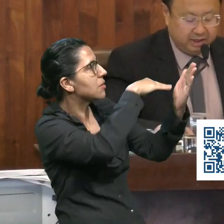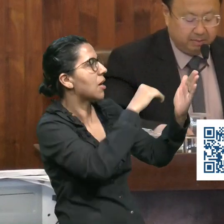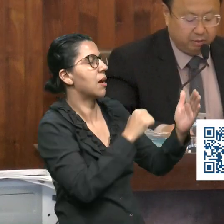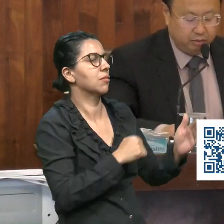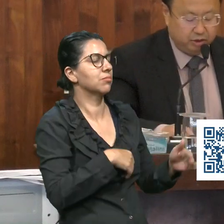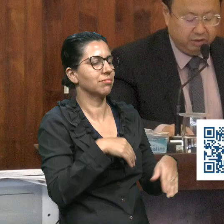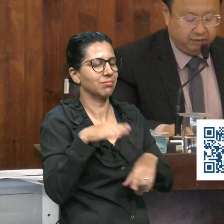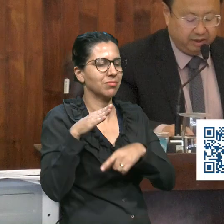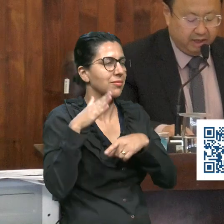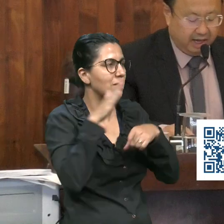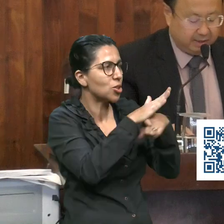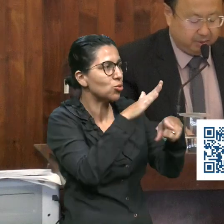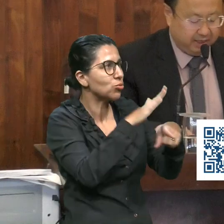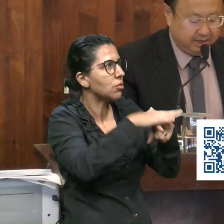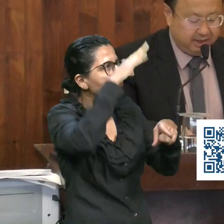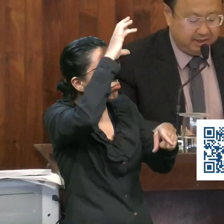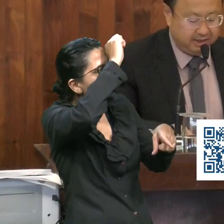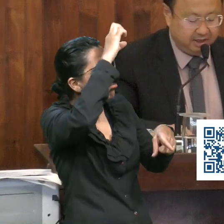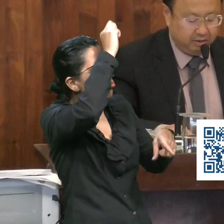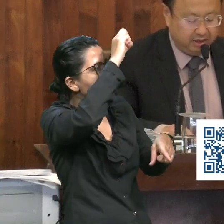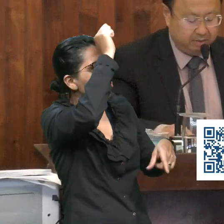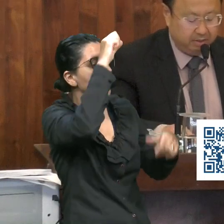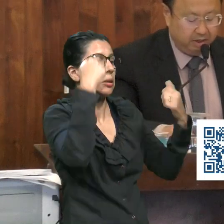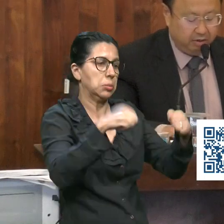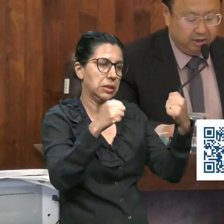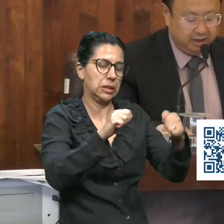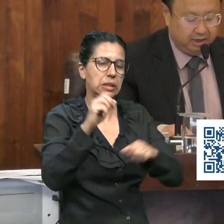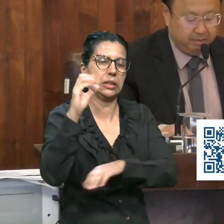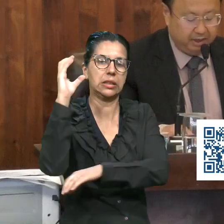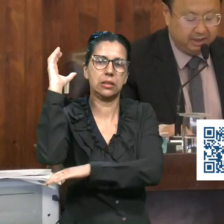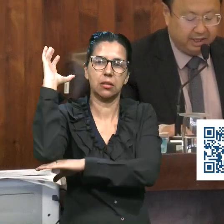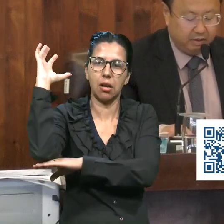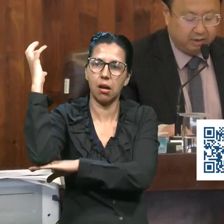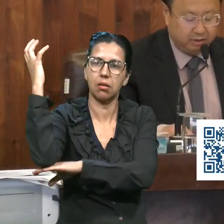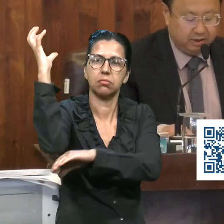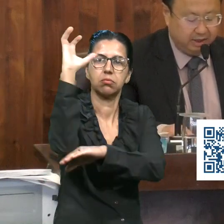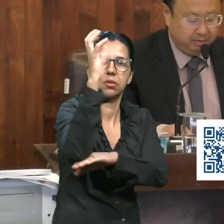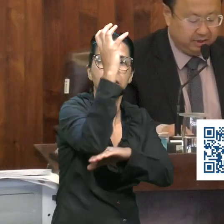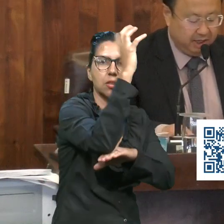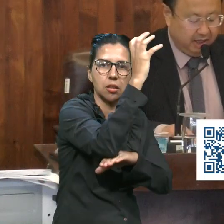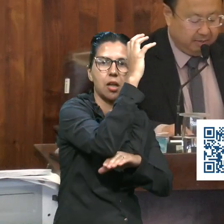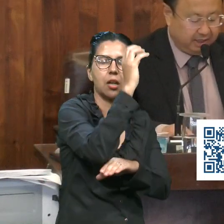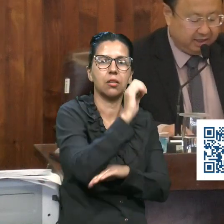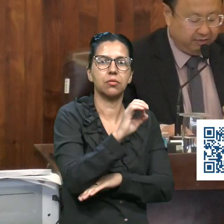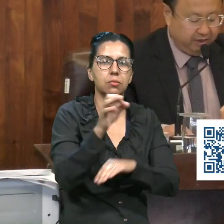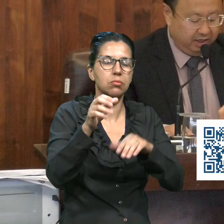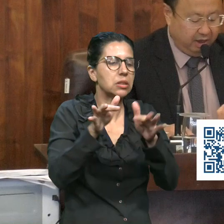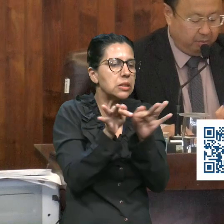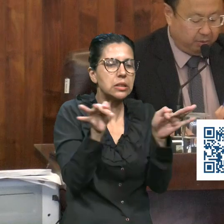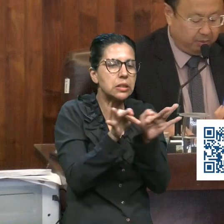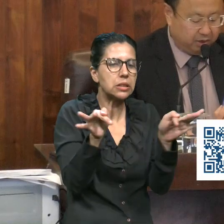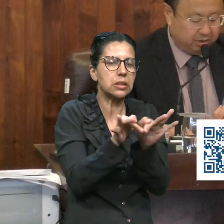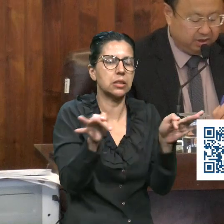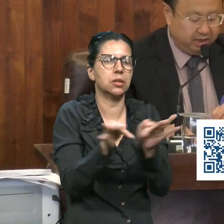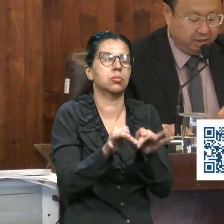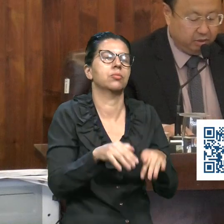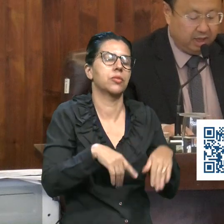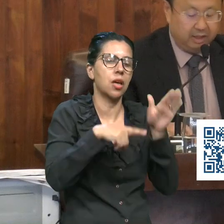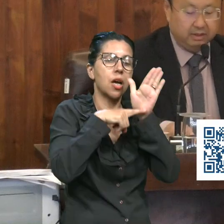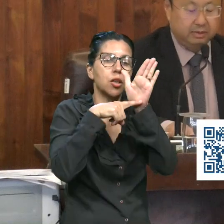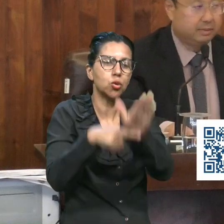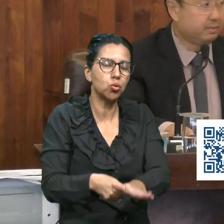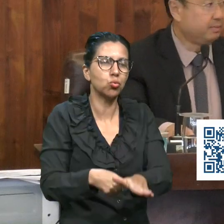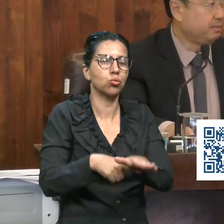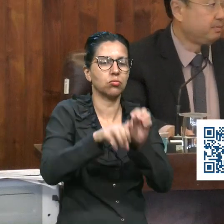exploração seja produtiva, as praças necessitam receber melhorias, limpeza e adequações simples para servirem ao propósito de